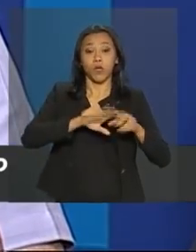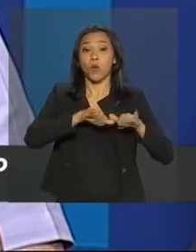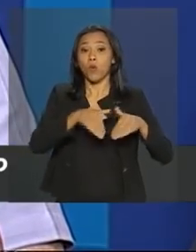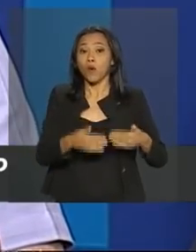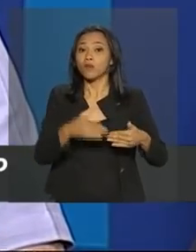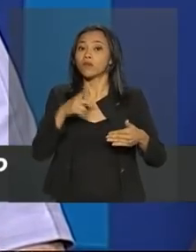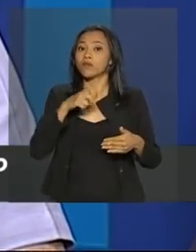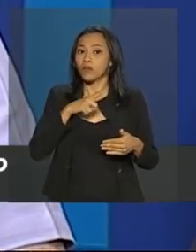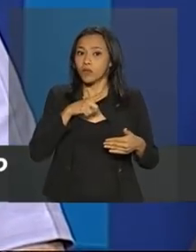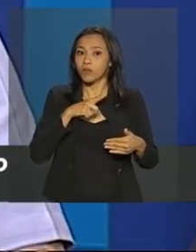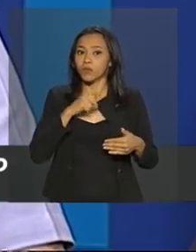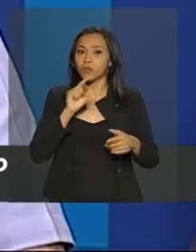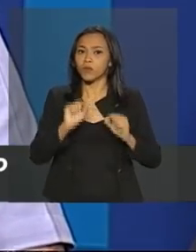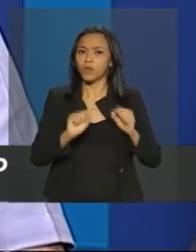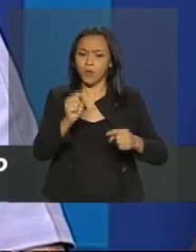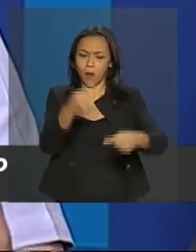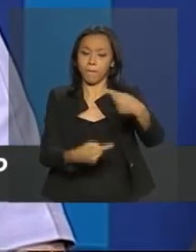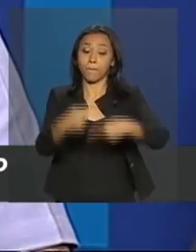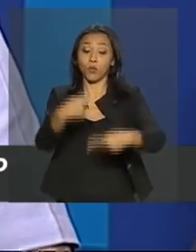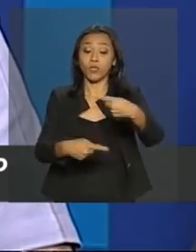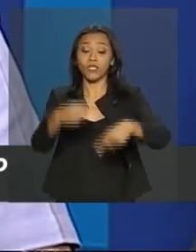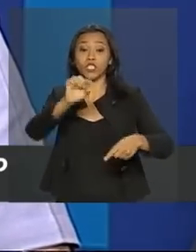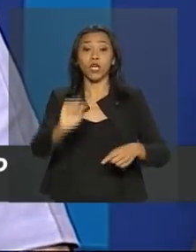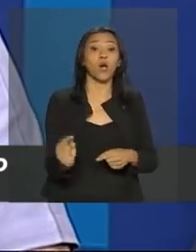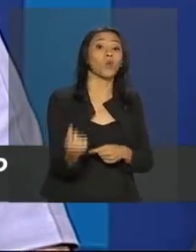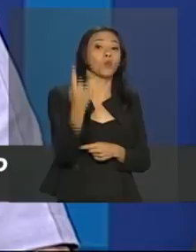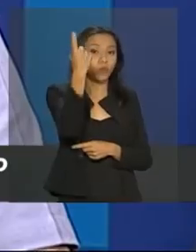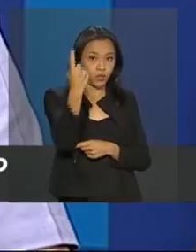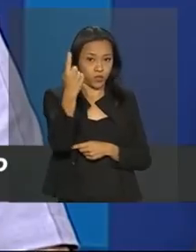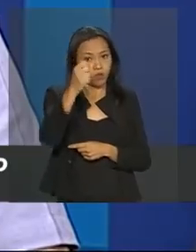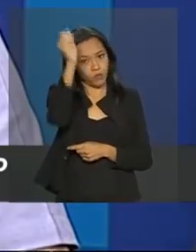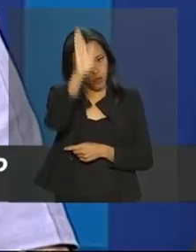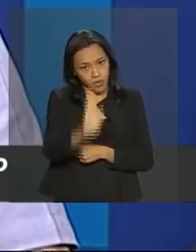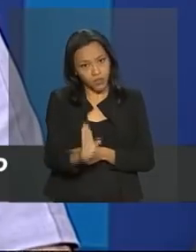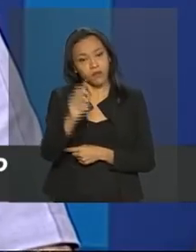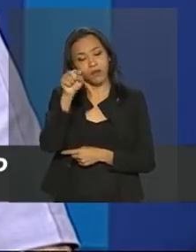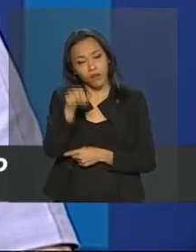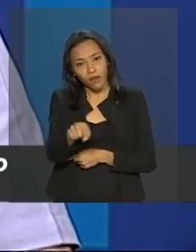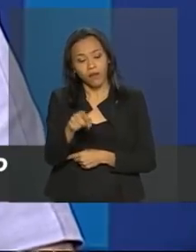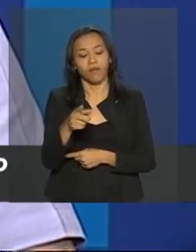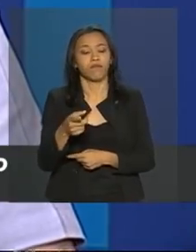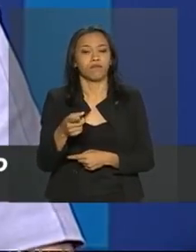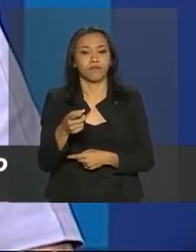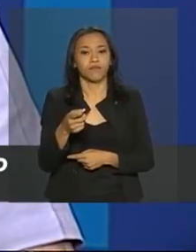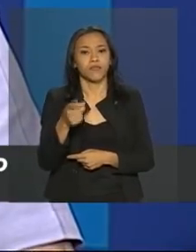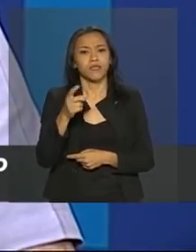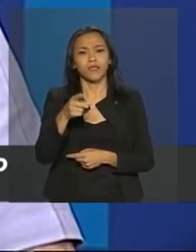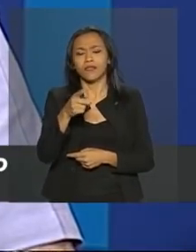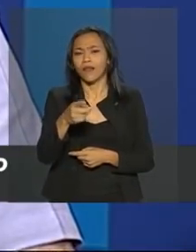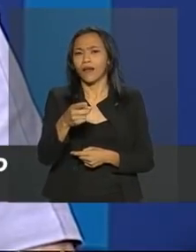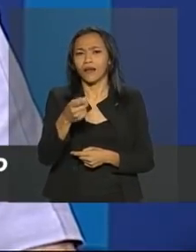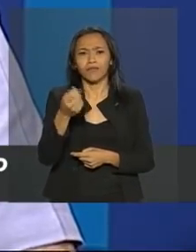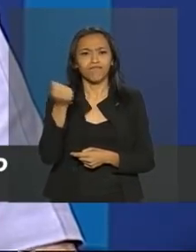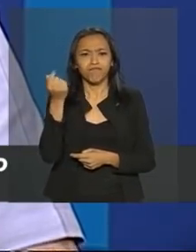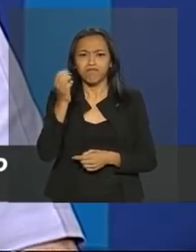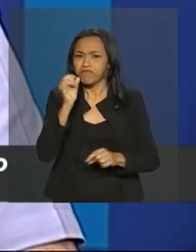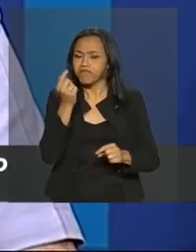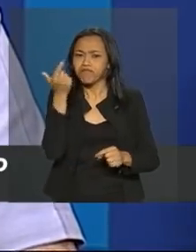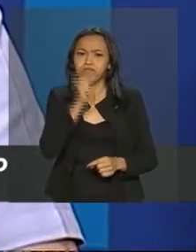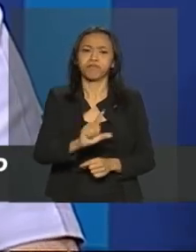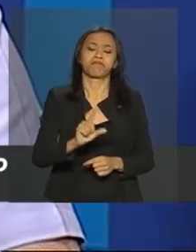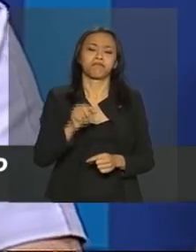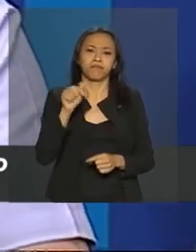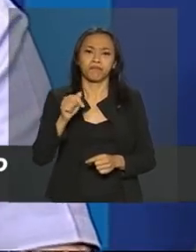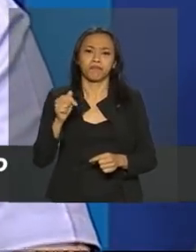aplicação de uma política única para o brasil que é assim o grande norte o grande ganho desse